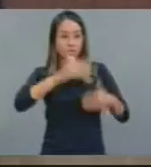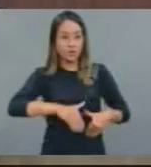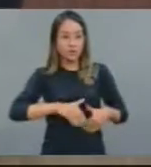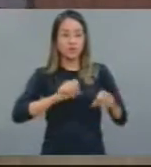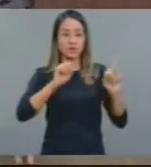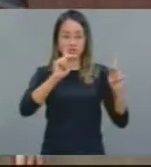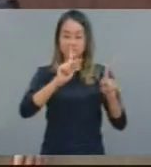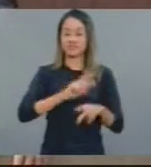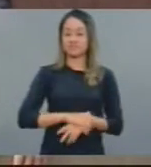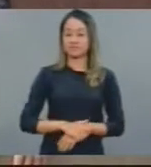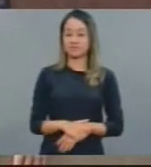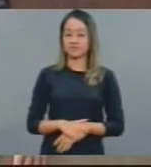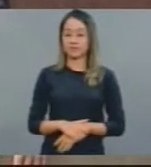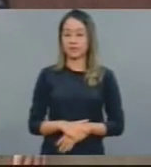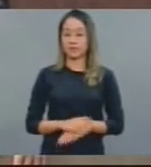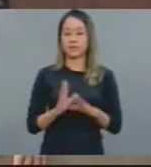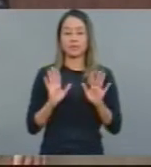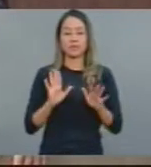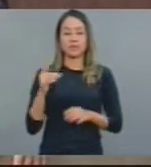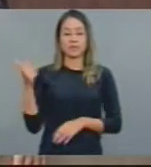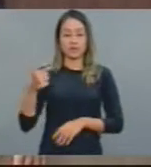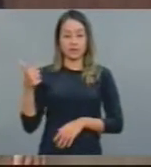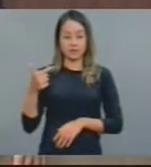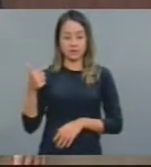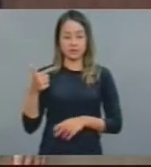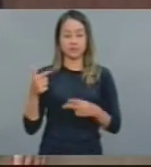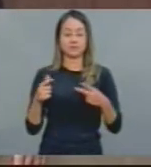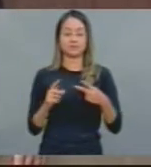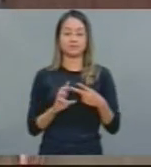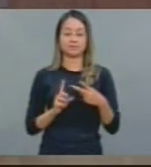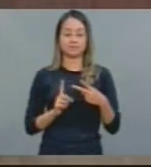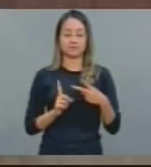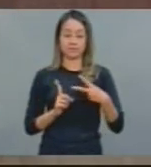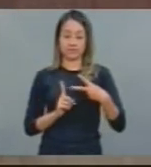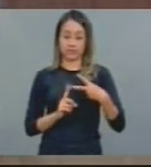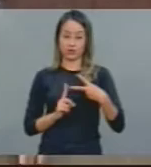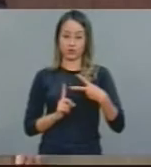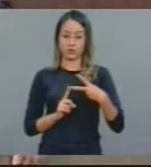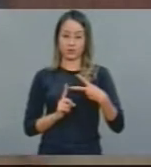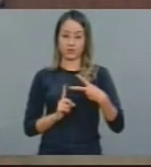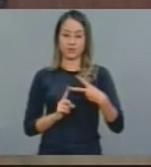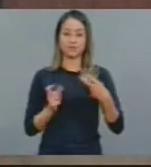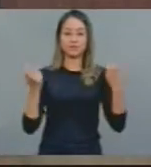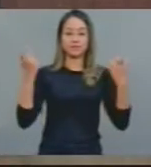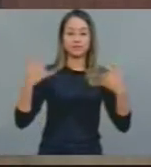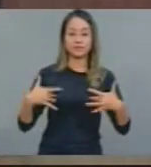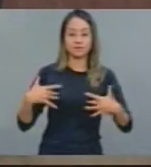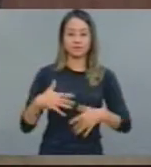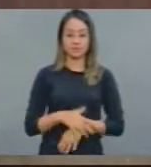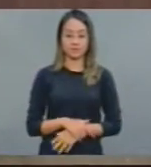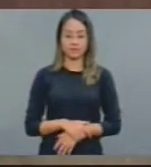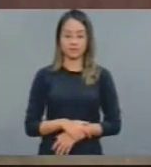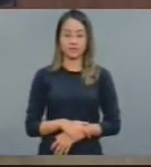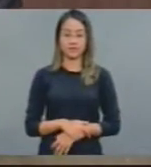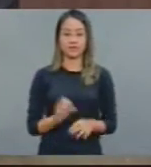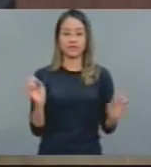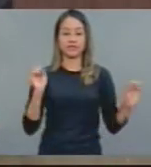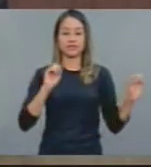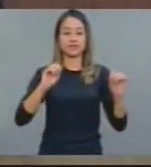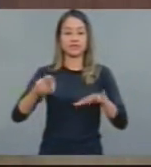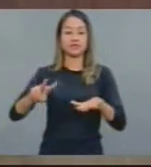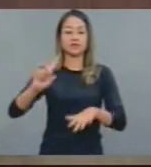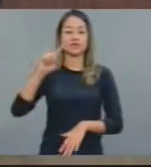Agora eu queria ir ao segundo ponto, deputado capitão Wagner. A segunda justificativa. Semana que